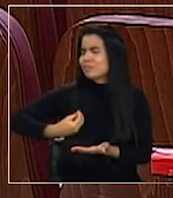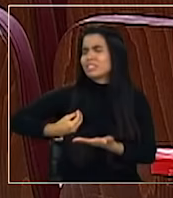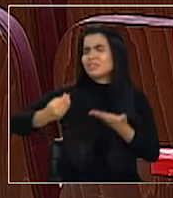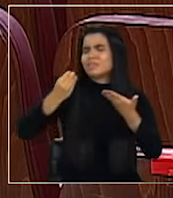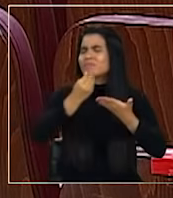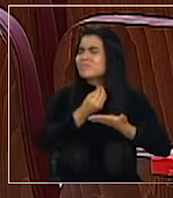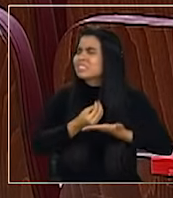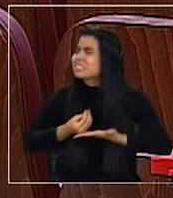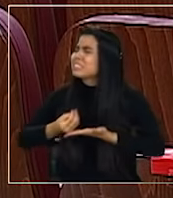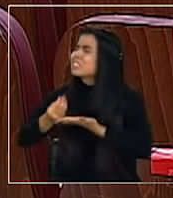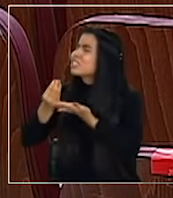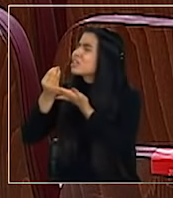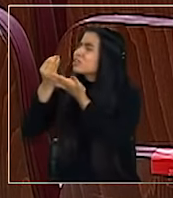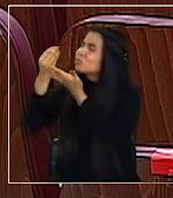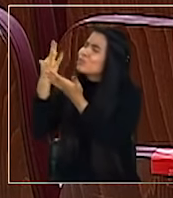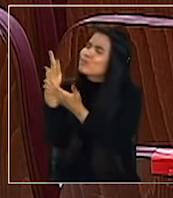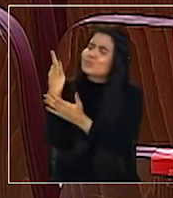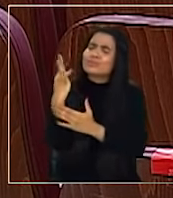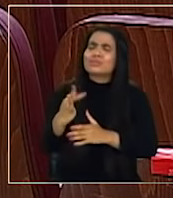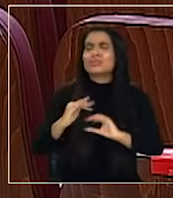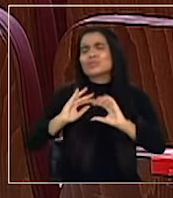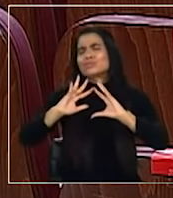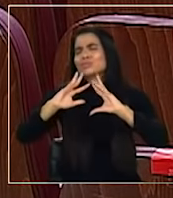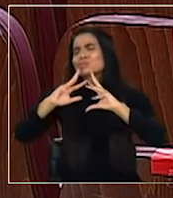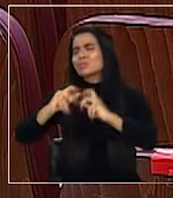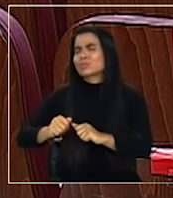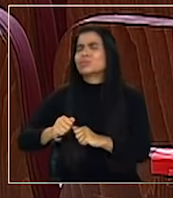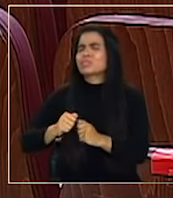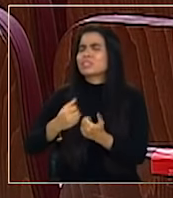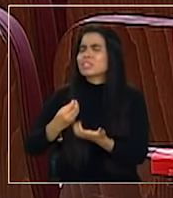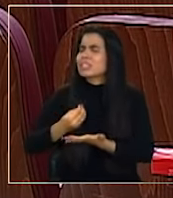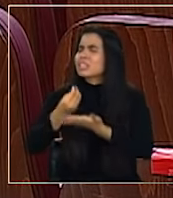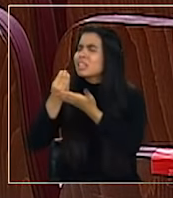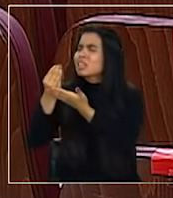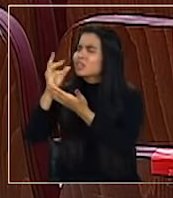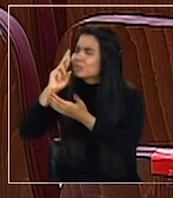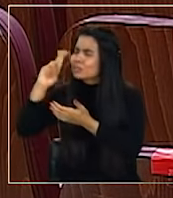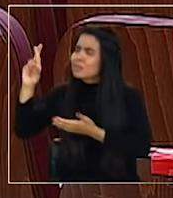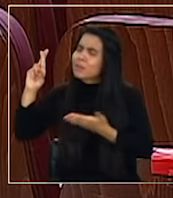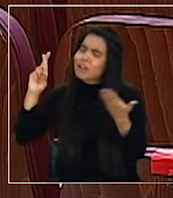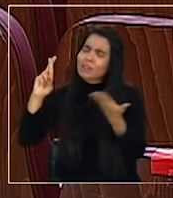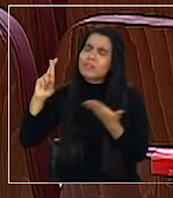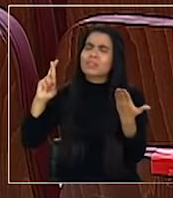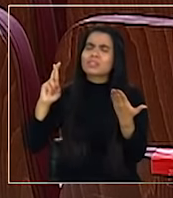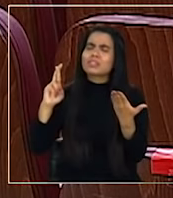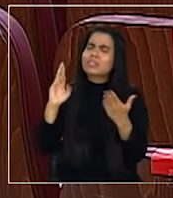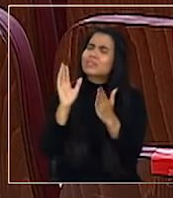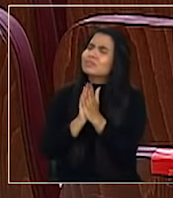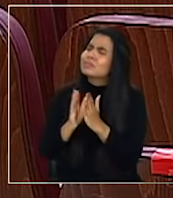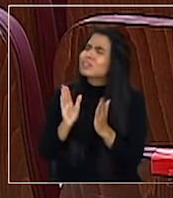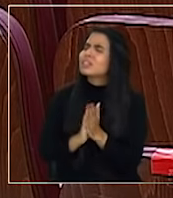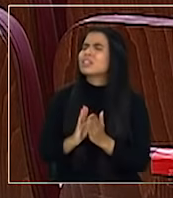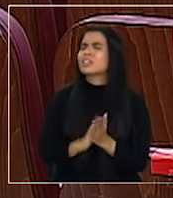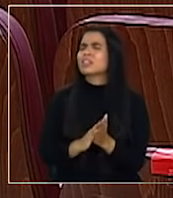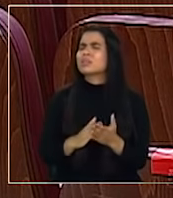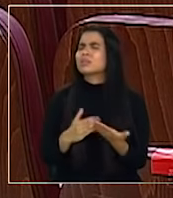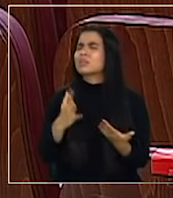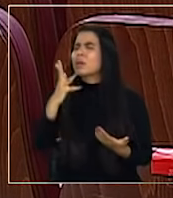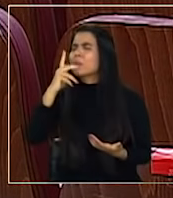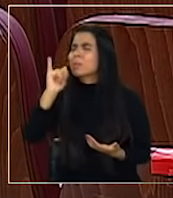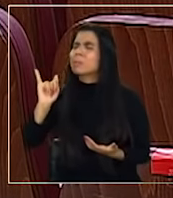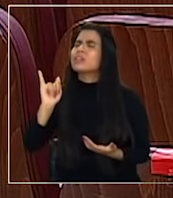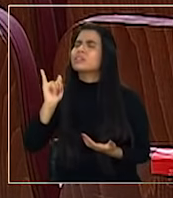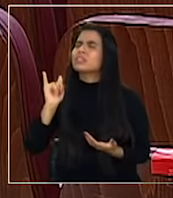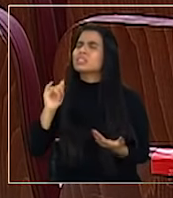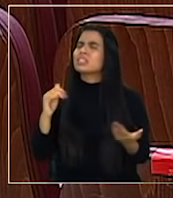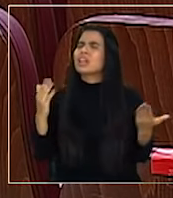nosso futuro, em tuas santas e sagradas mãos. Aleluia. te adoramos, meu Pai, te glorificamos.